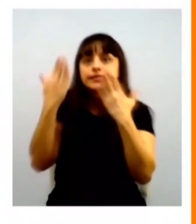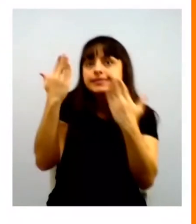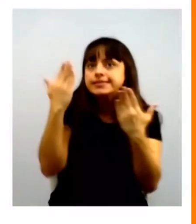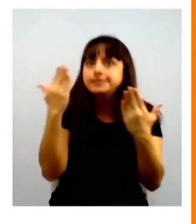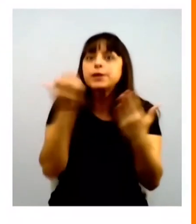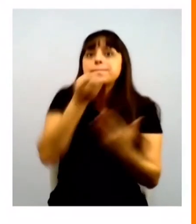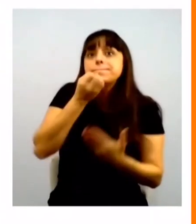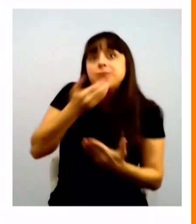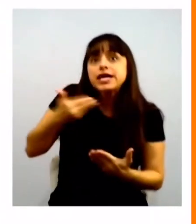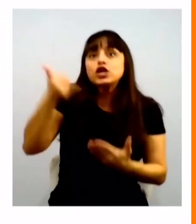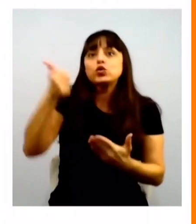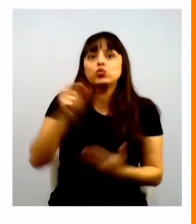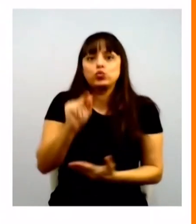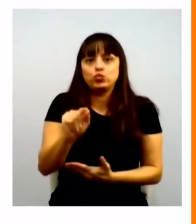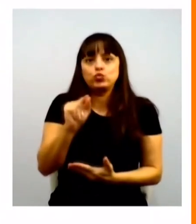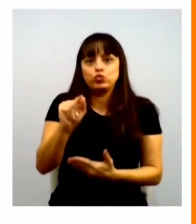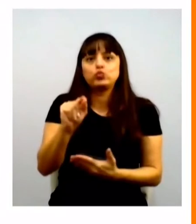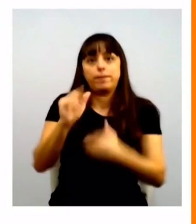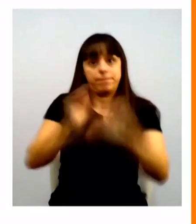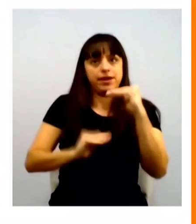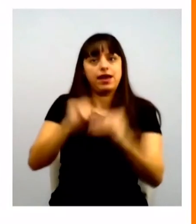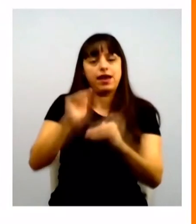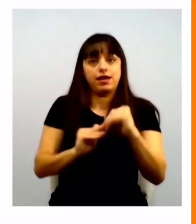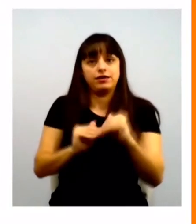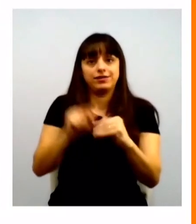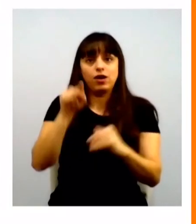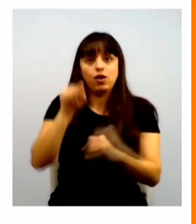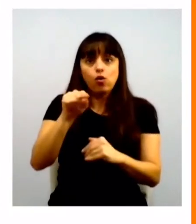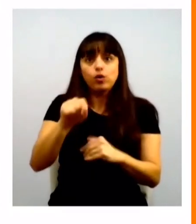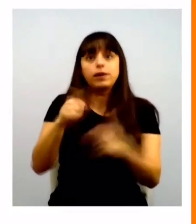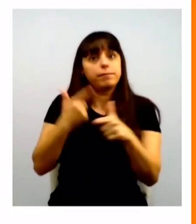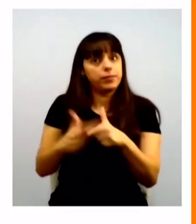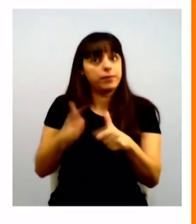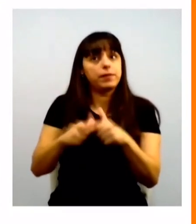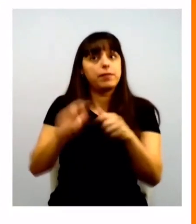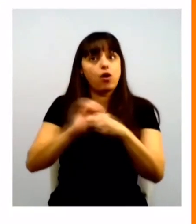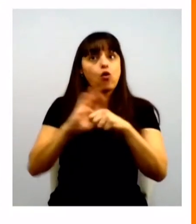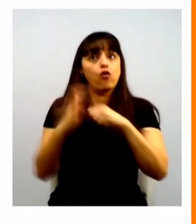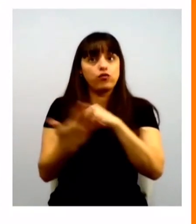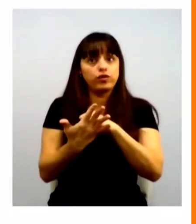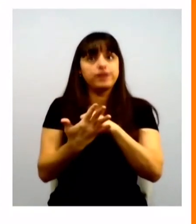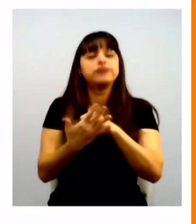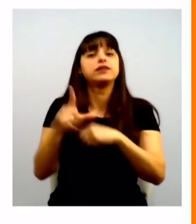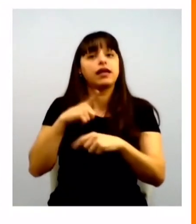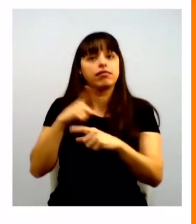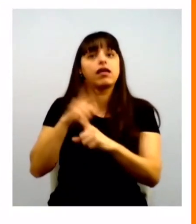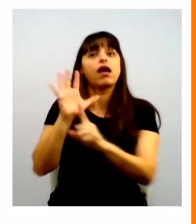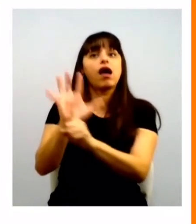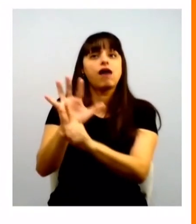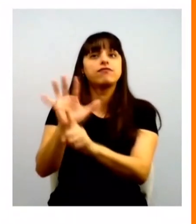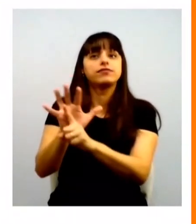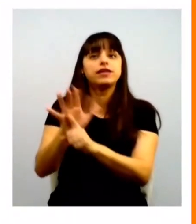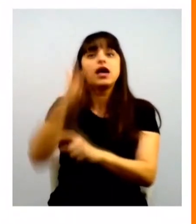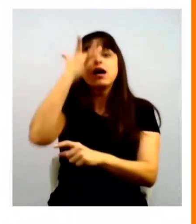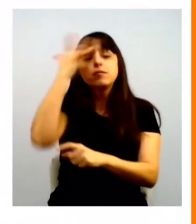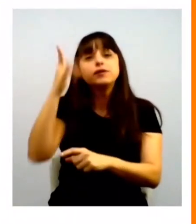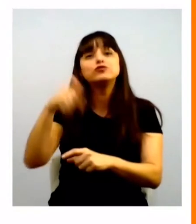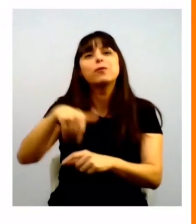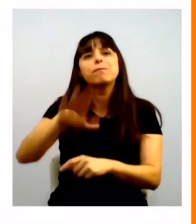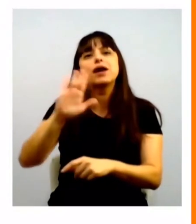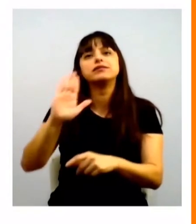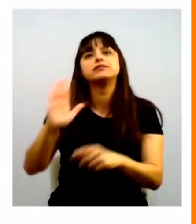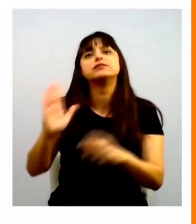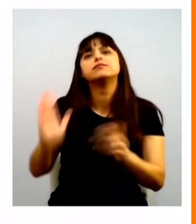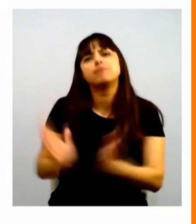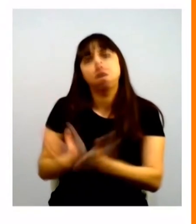é que esta crise afecta muito mais as clases menos favorecidas e